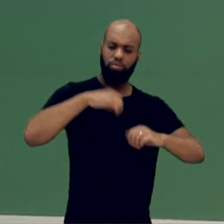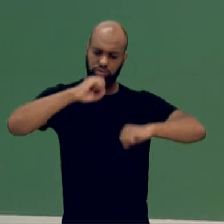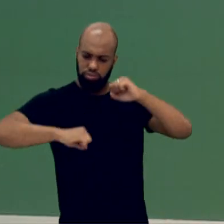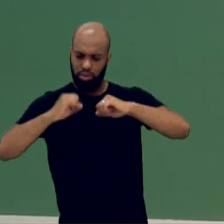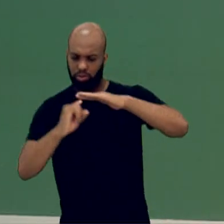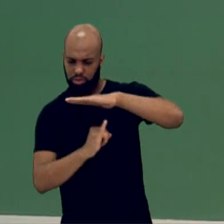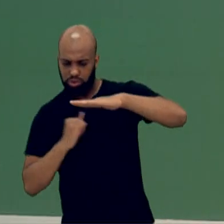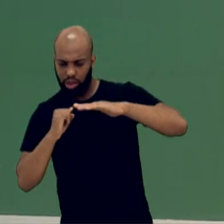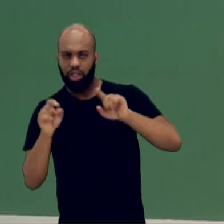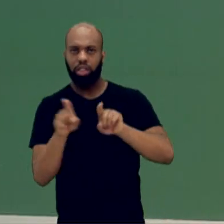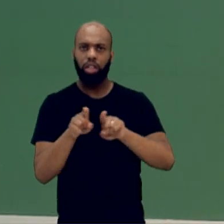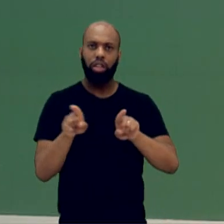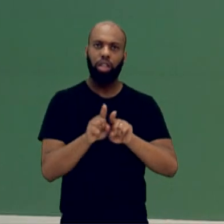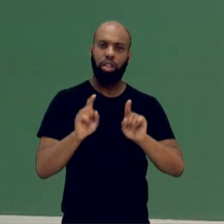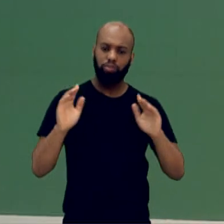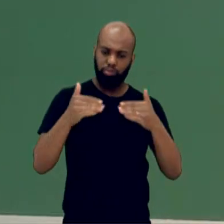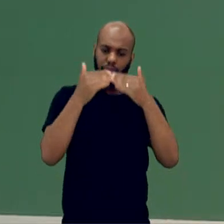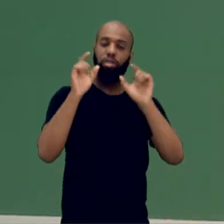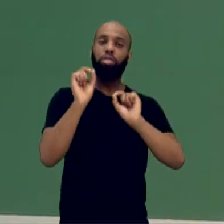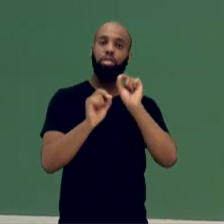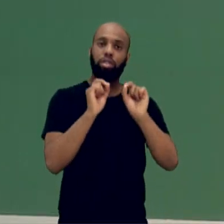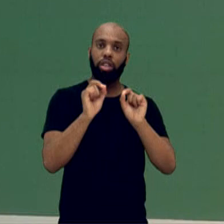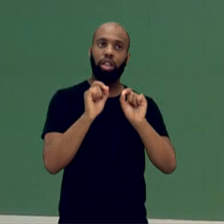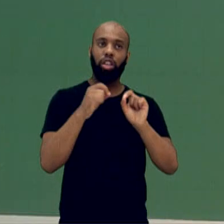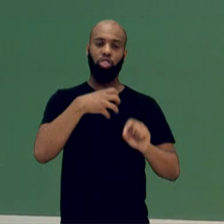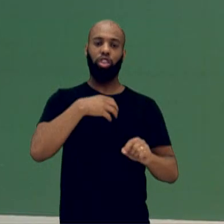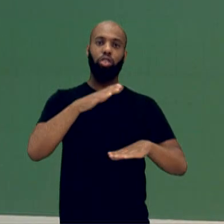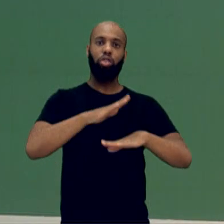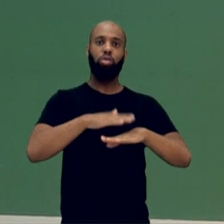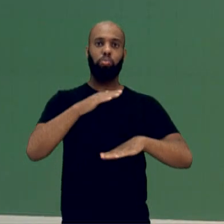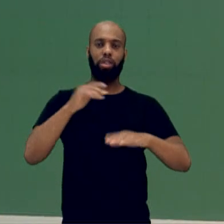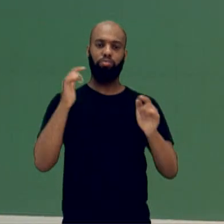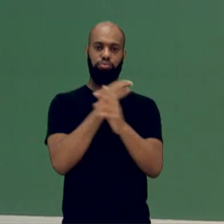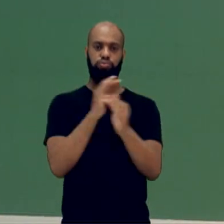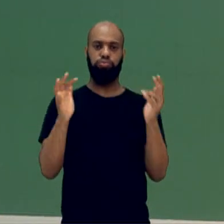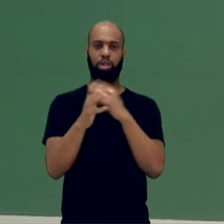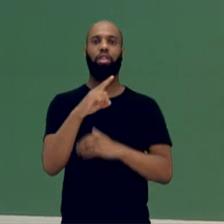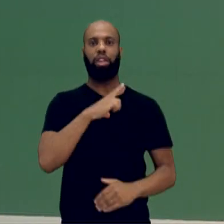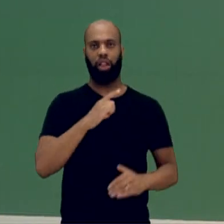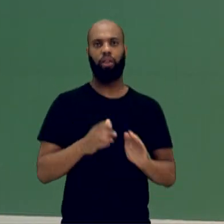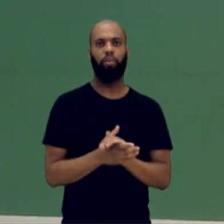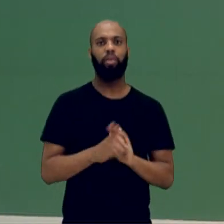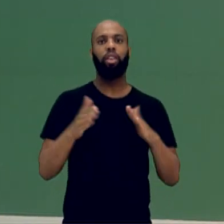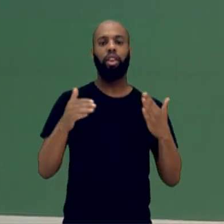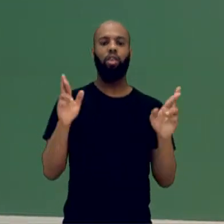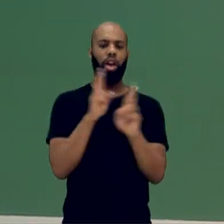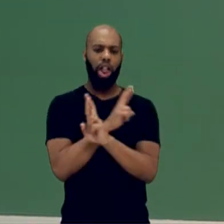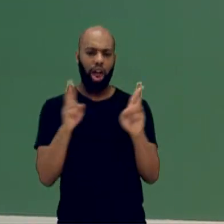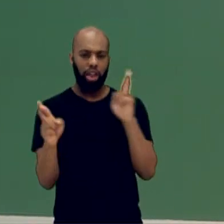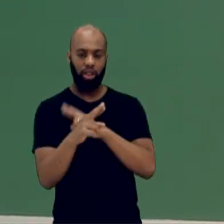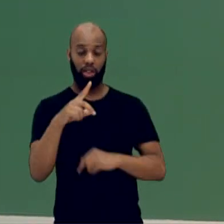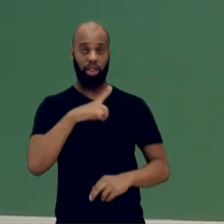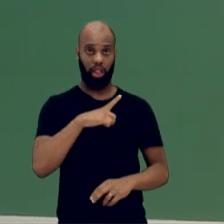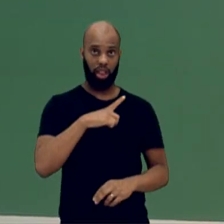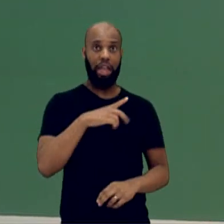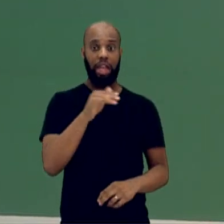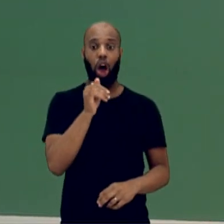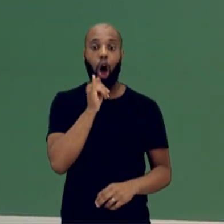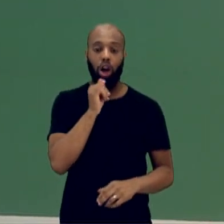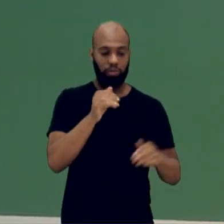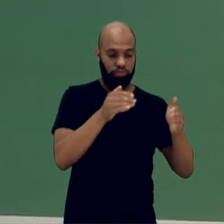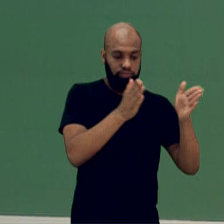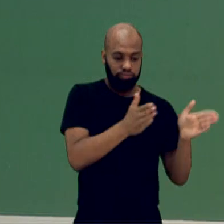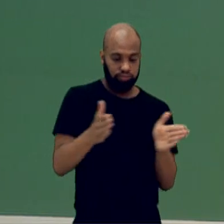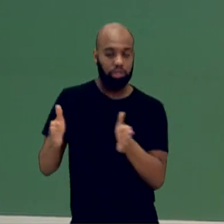industrial coincidem com as áreas mais urbanizadas. Então, a relação íntima entre o processo